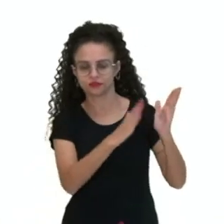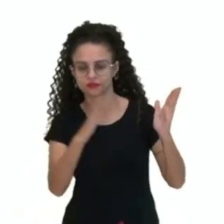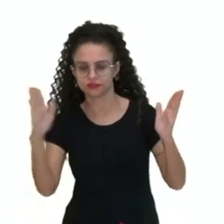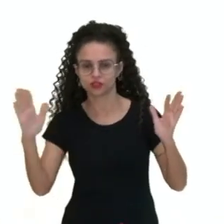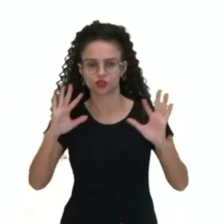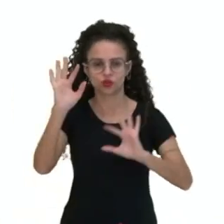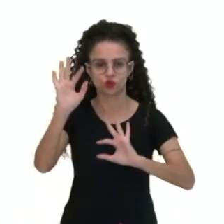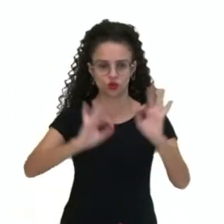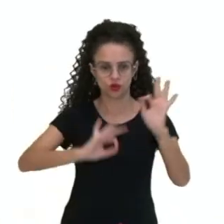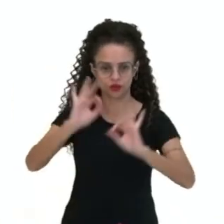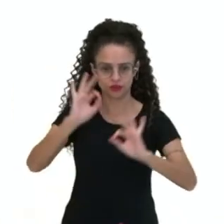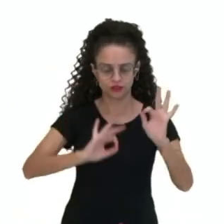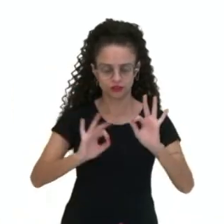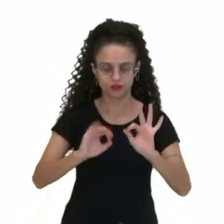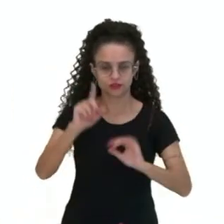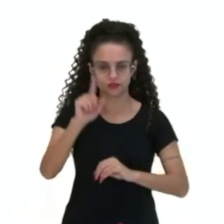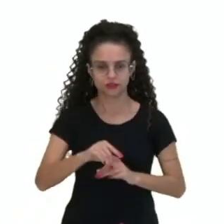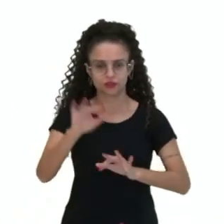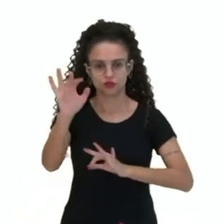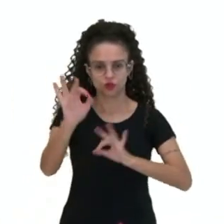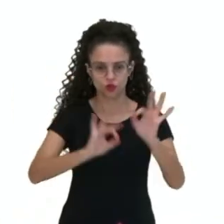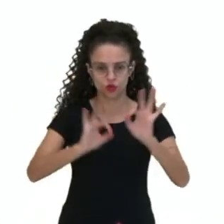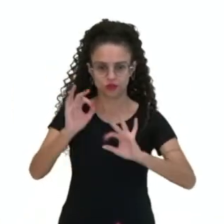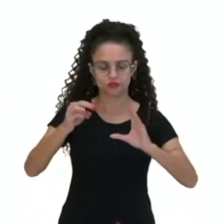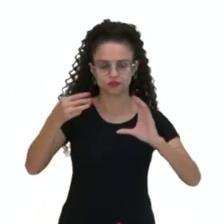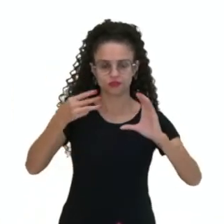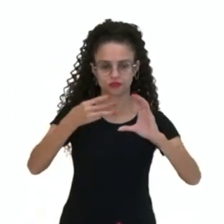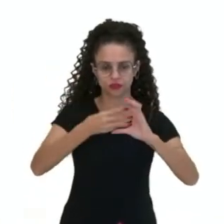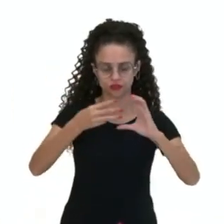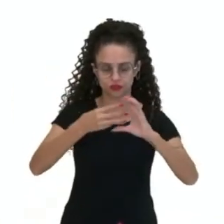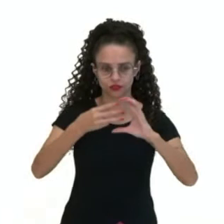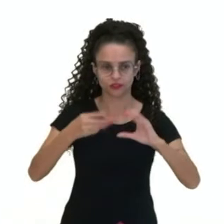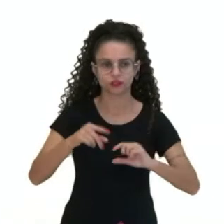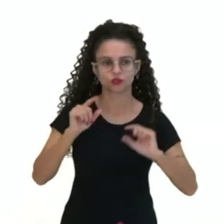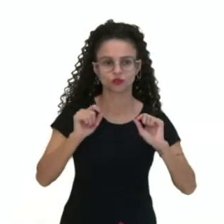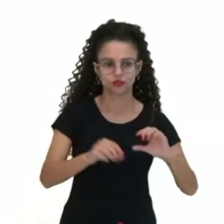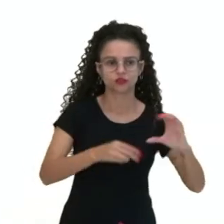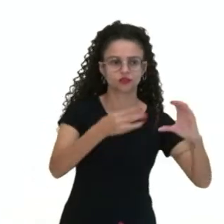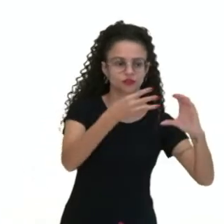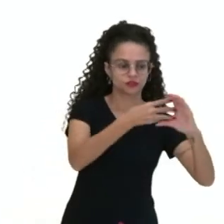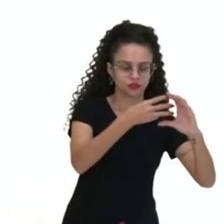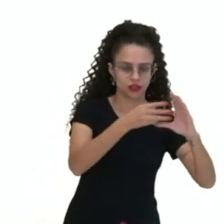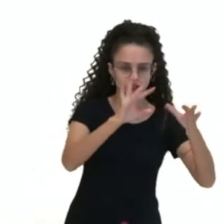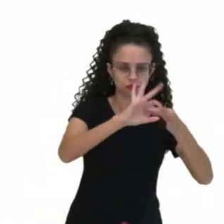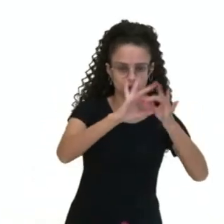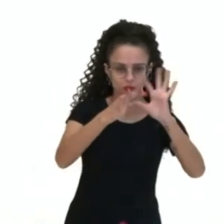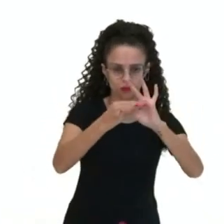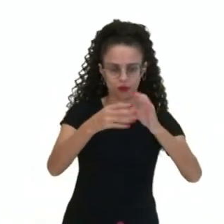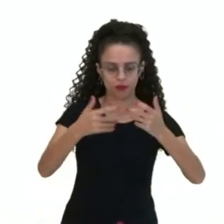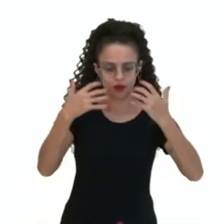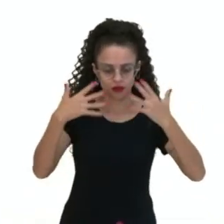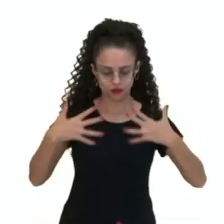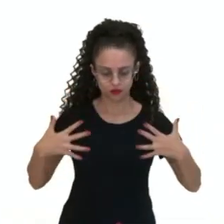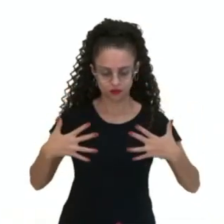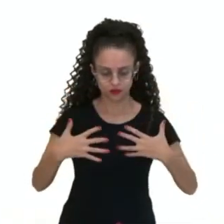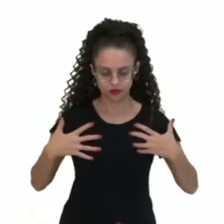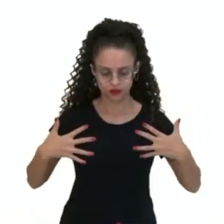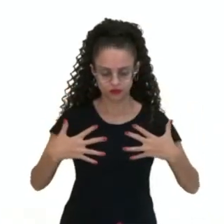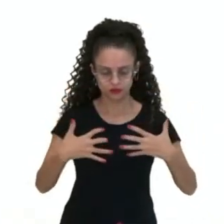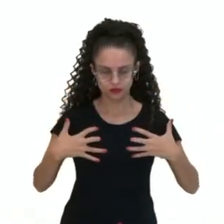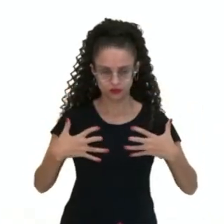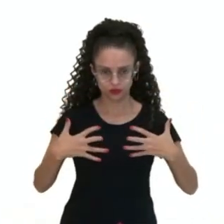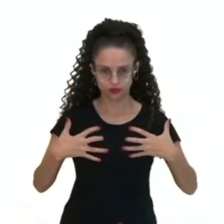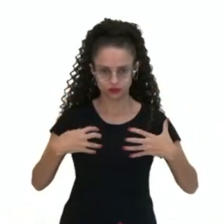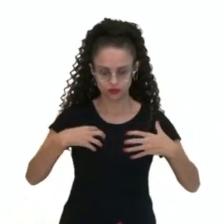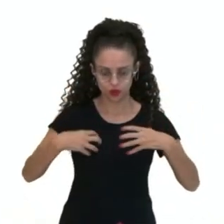que é chamada de organização celular. As células se unem formando os tecidos se